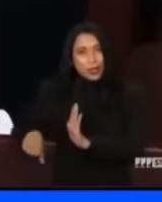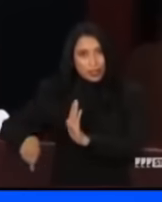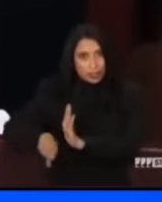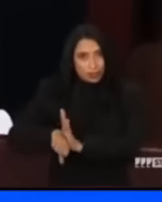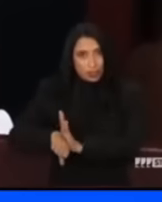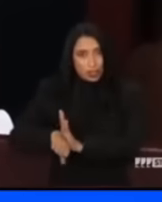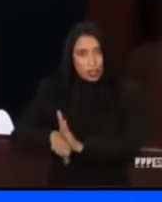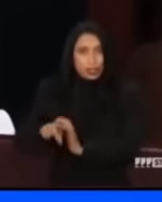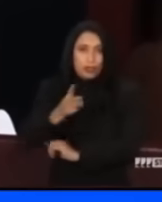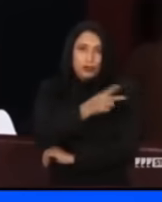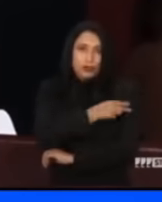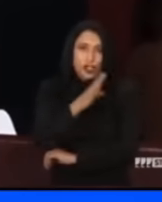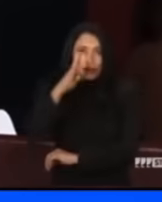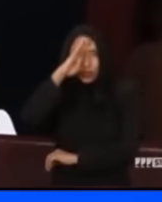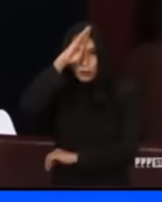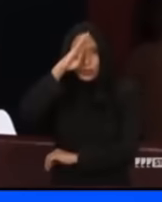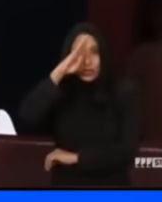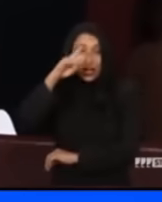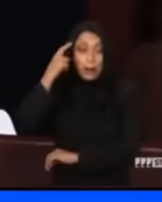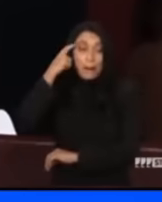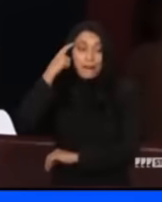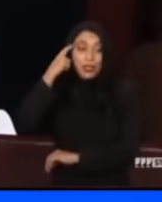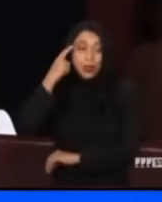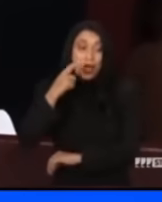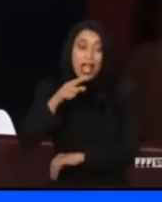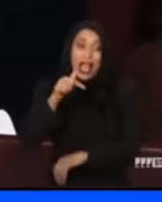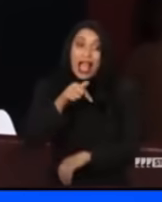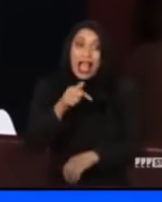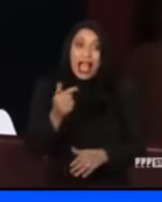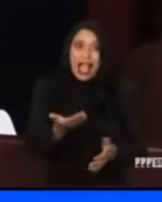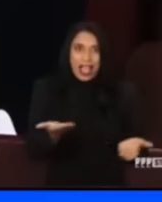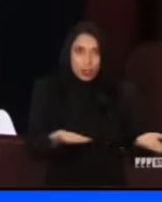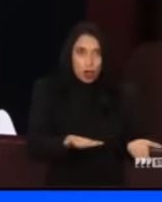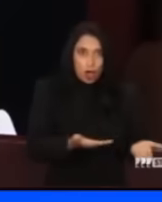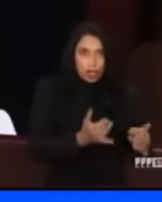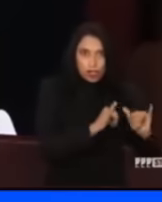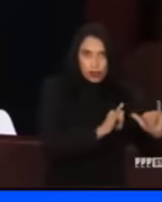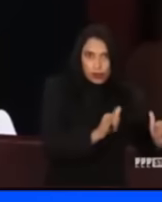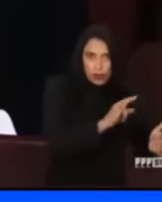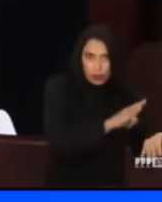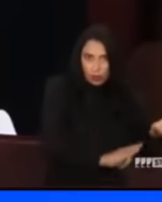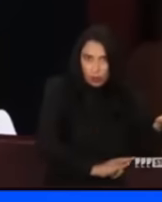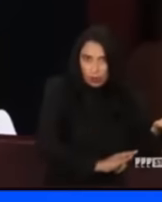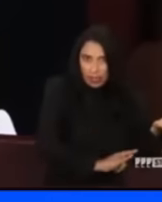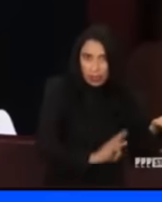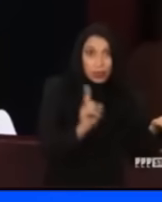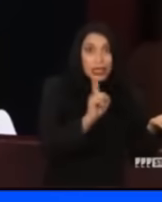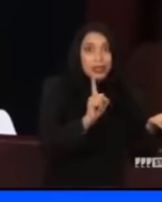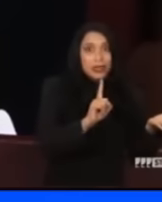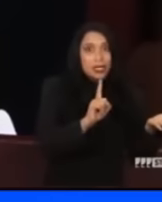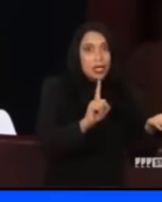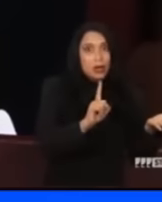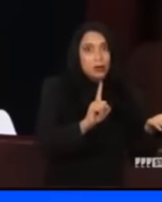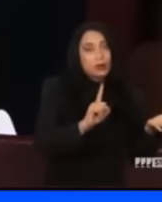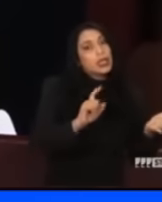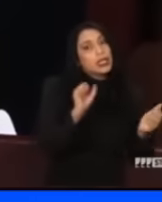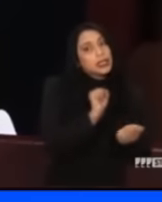Jair Messias Bolsonaro, consideram inoportuna e perigosa a divulgação de tal documento antes do final do